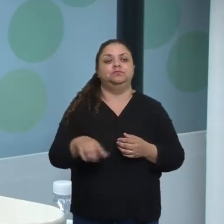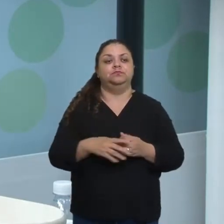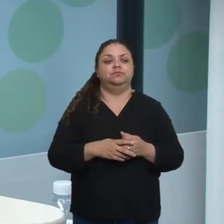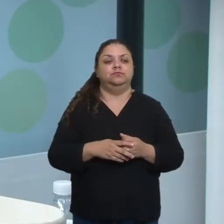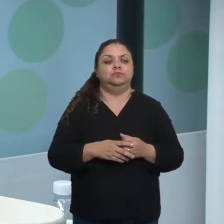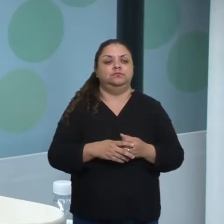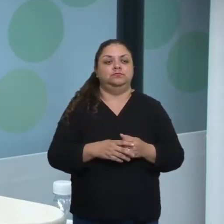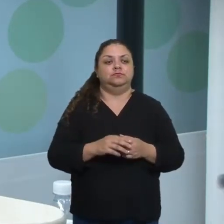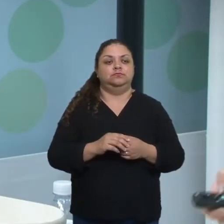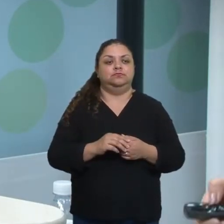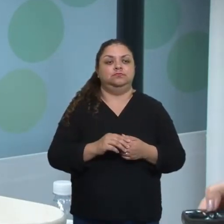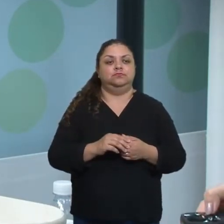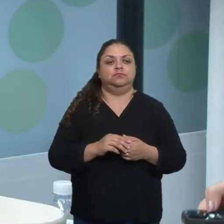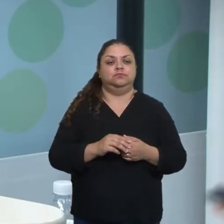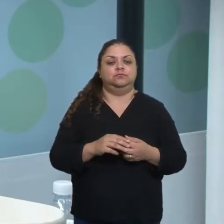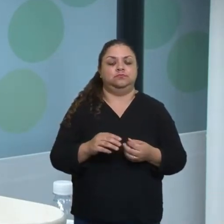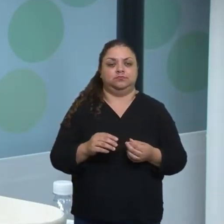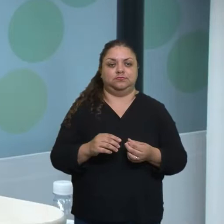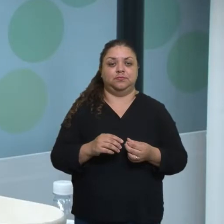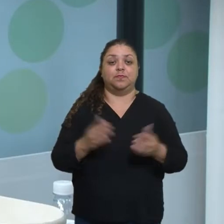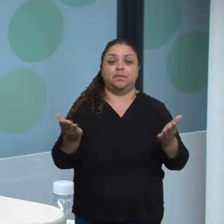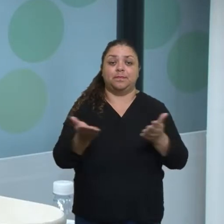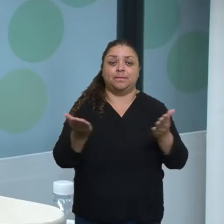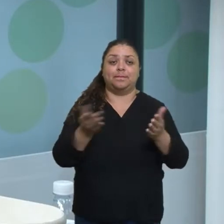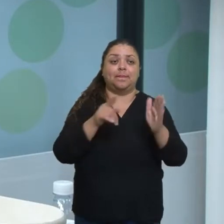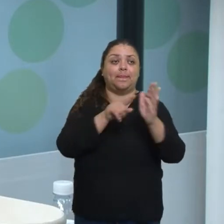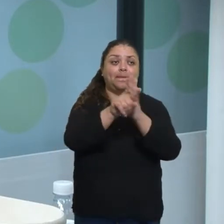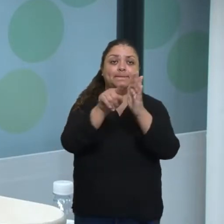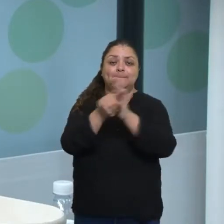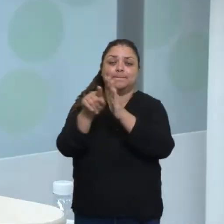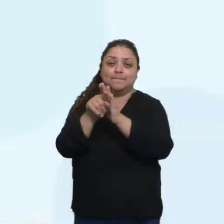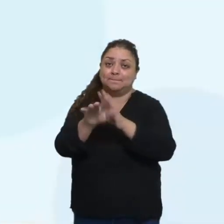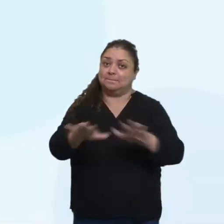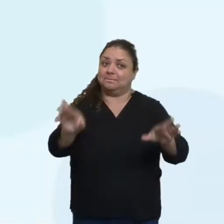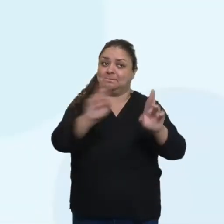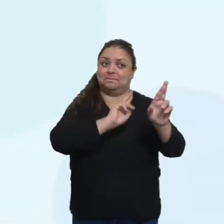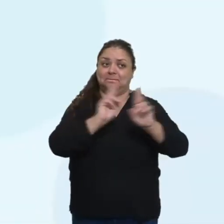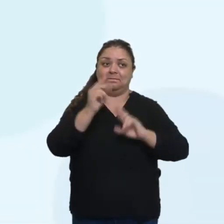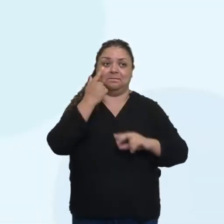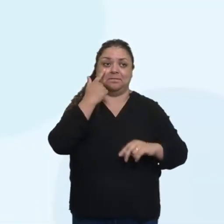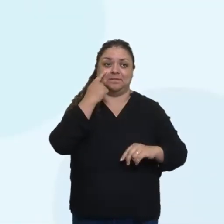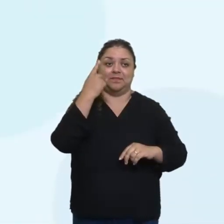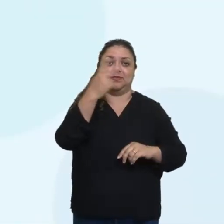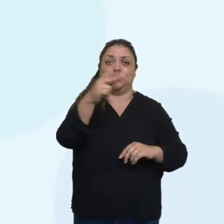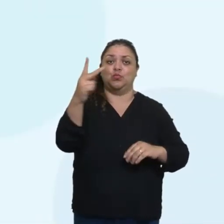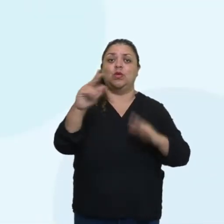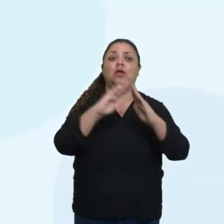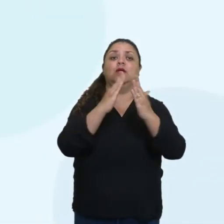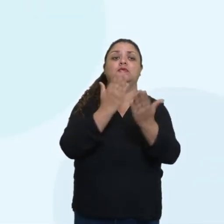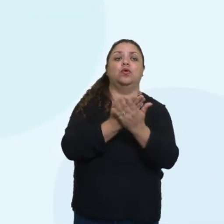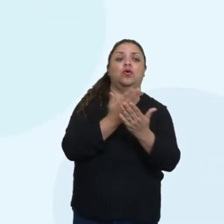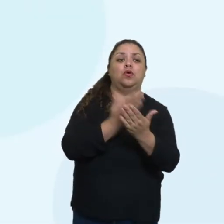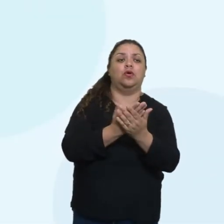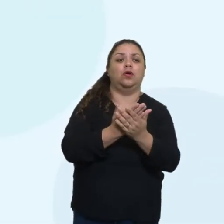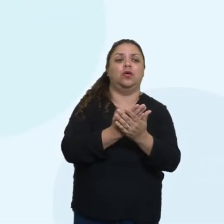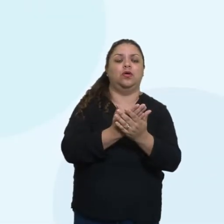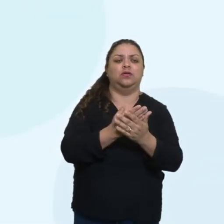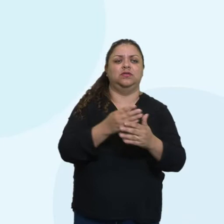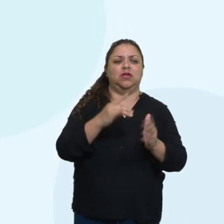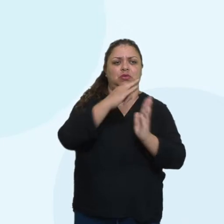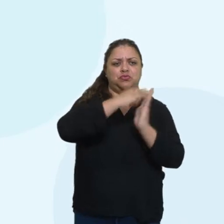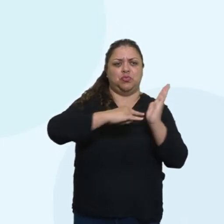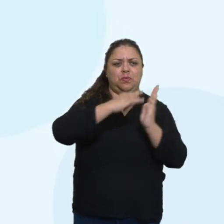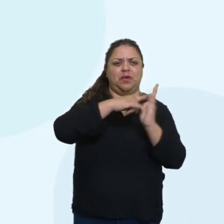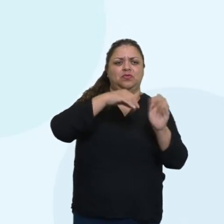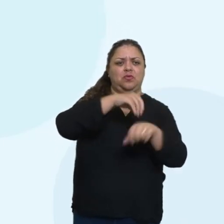agora a gente pergunta para vocês na escola em que atua quais orientações do documento